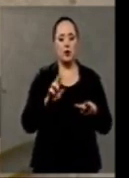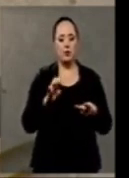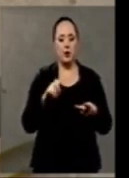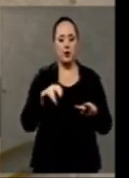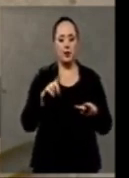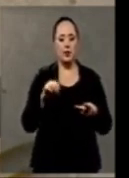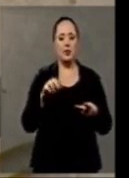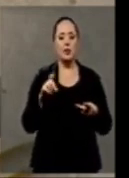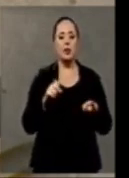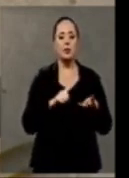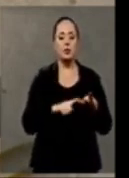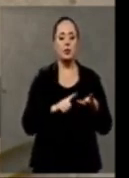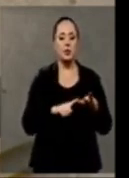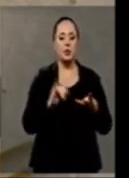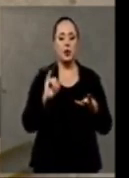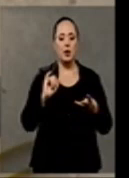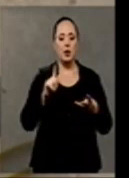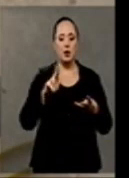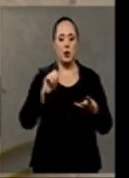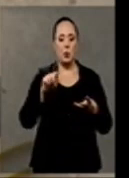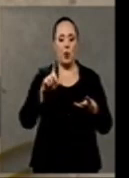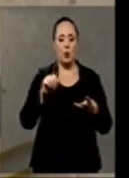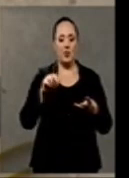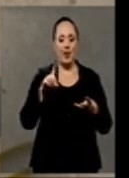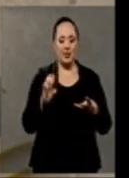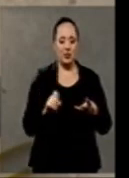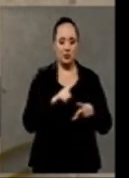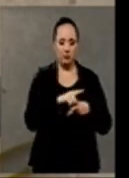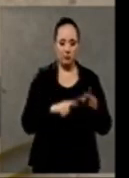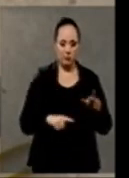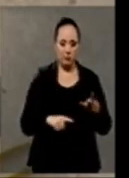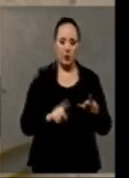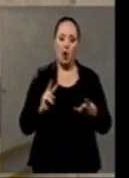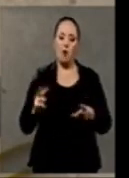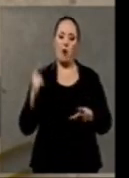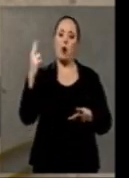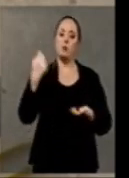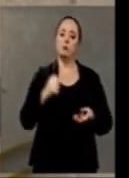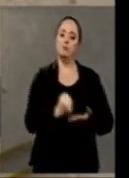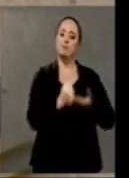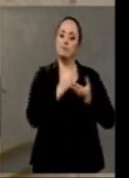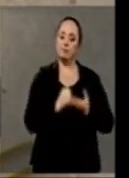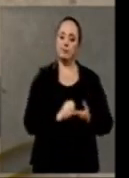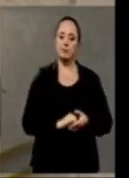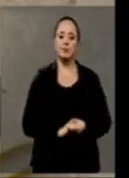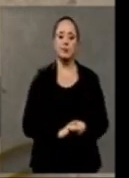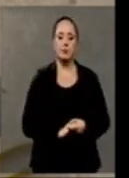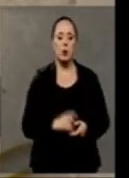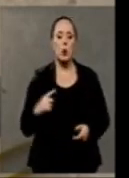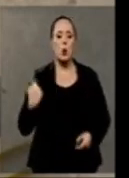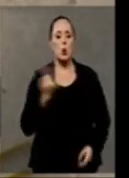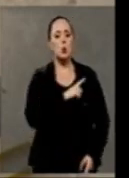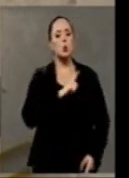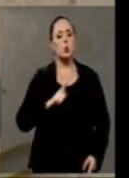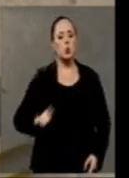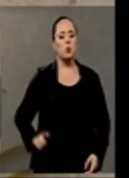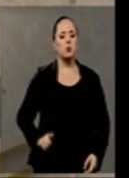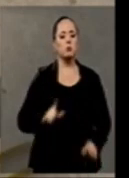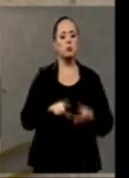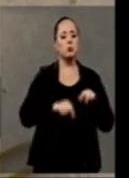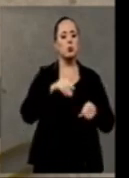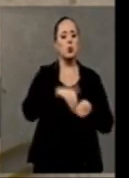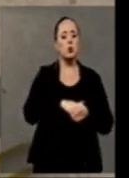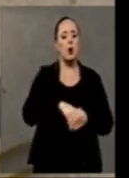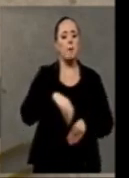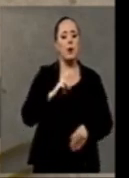valores que tem que ser o nosso norte nosso governo foi eleito por mais de 57